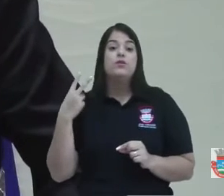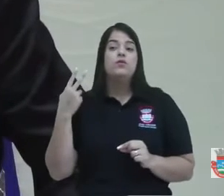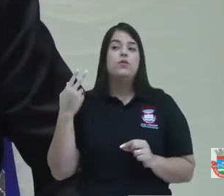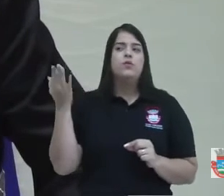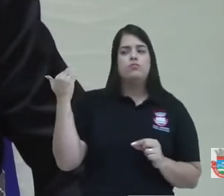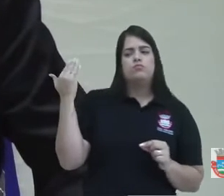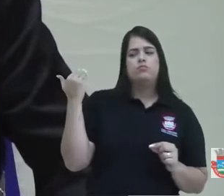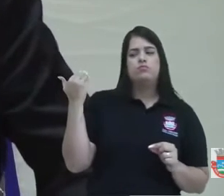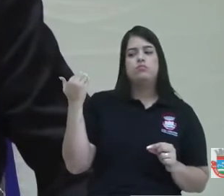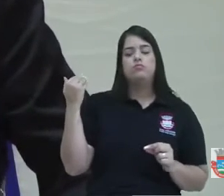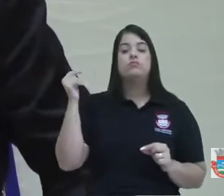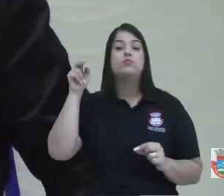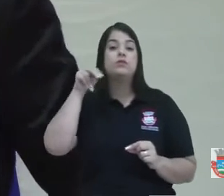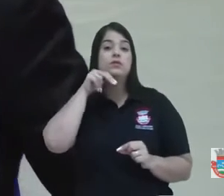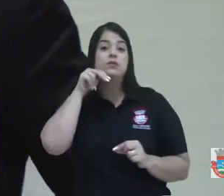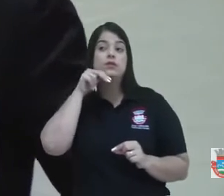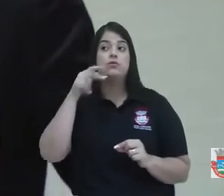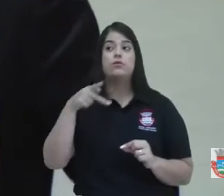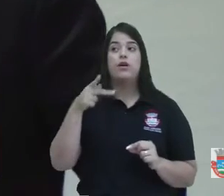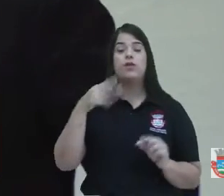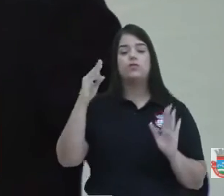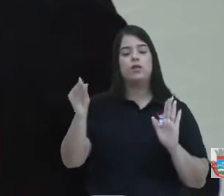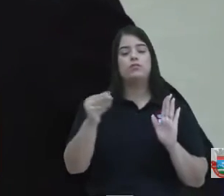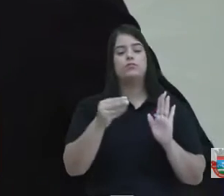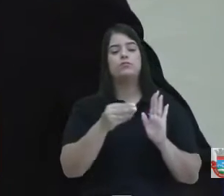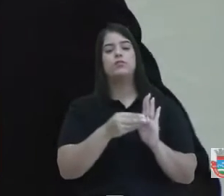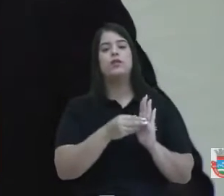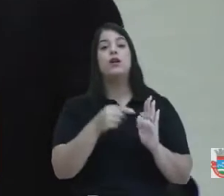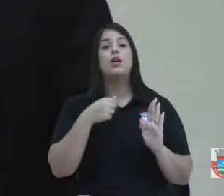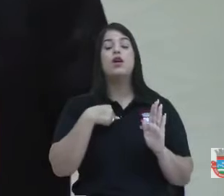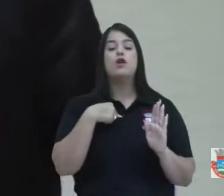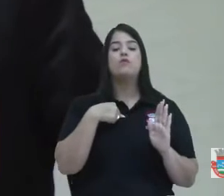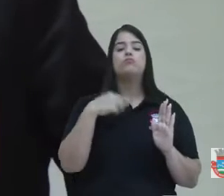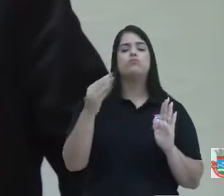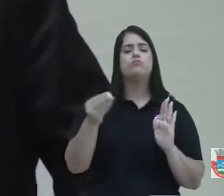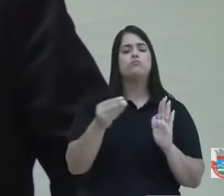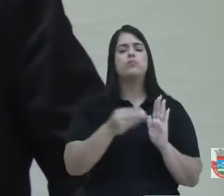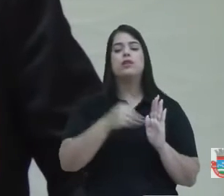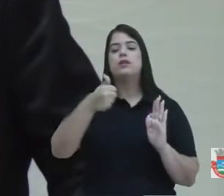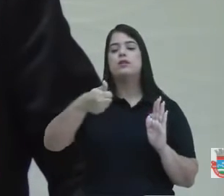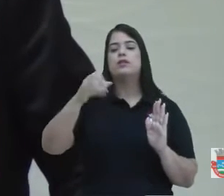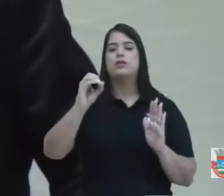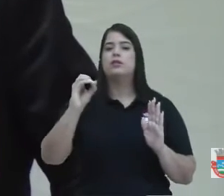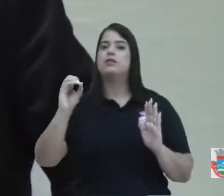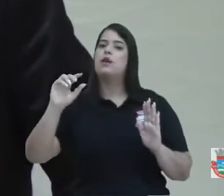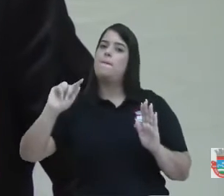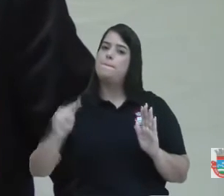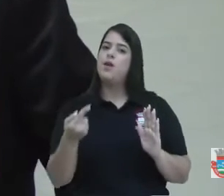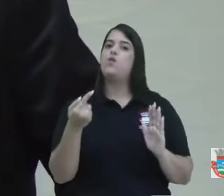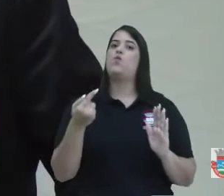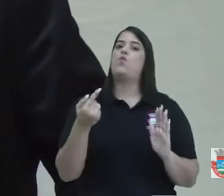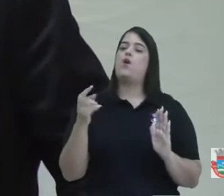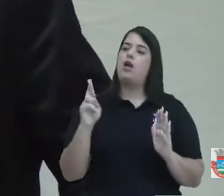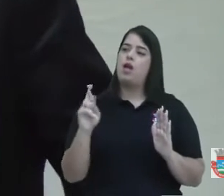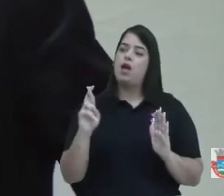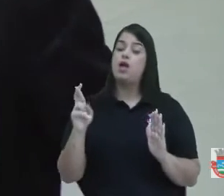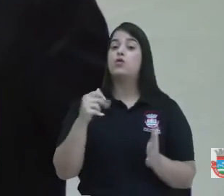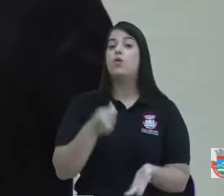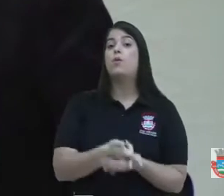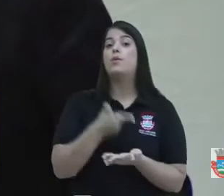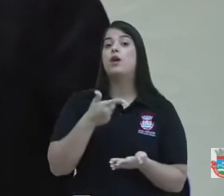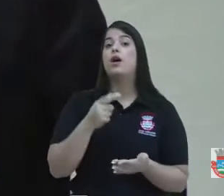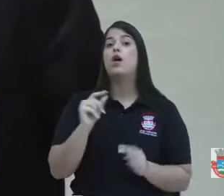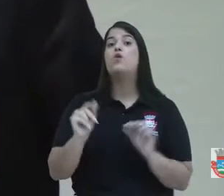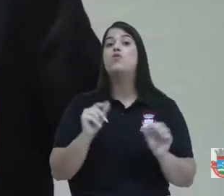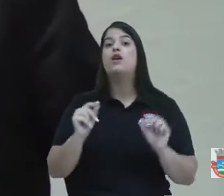antecedeu, vereador Nilton, falou das emendas, coloquei aqui uma emenda de quase 100 mil reais para comprar